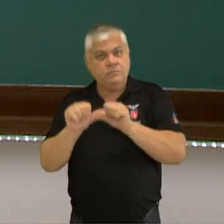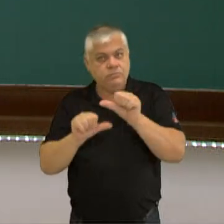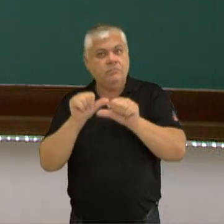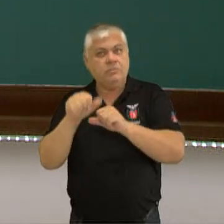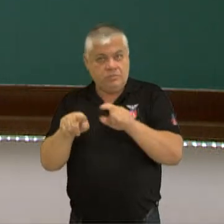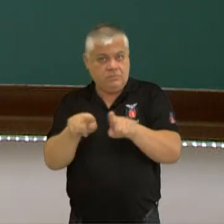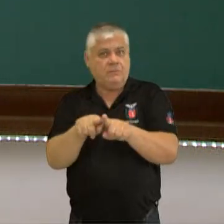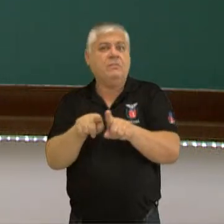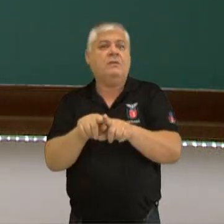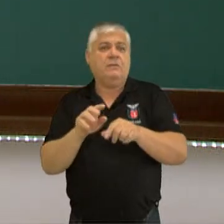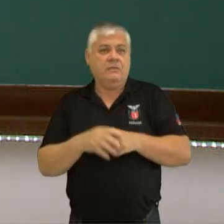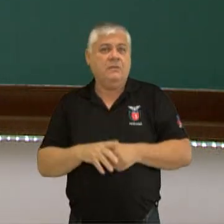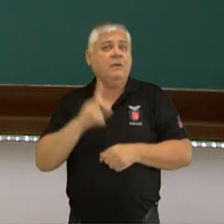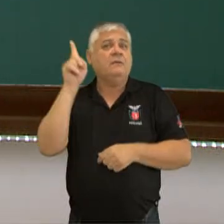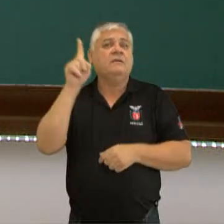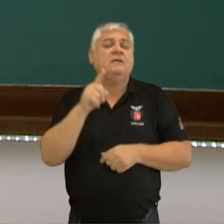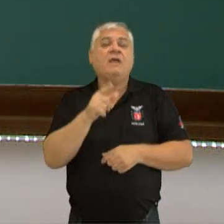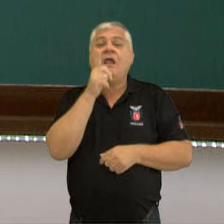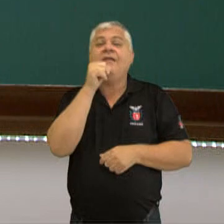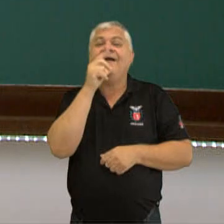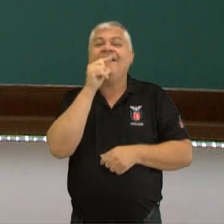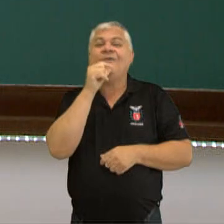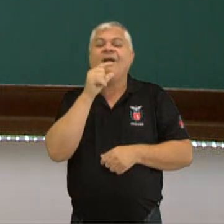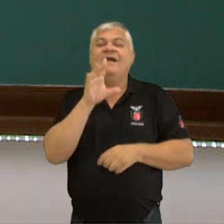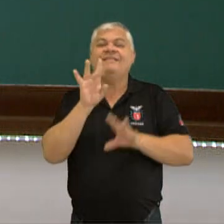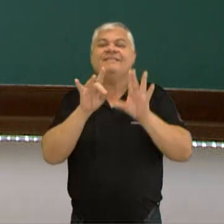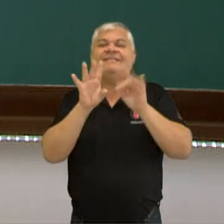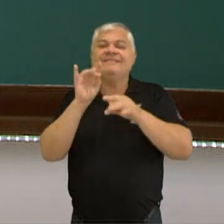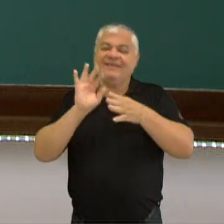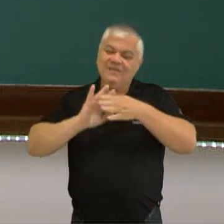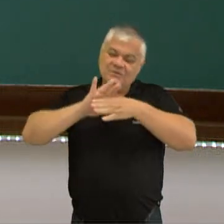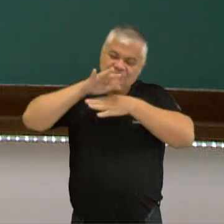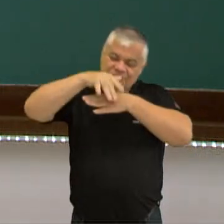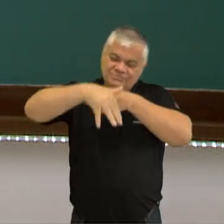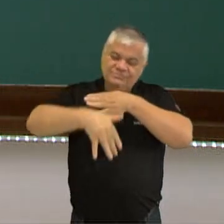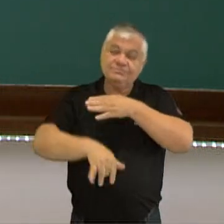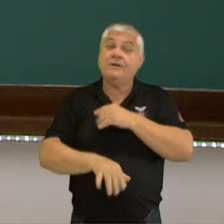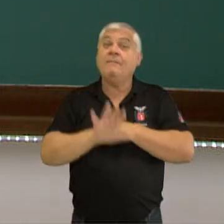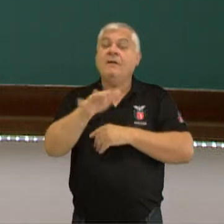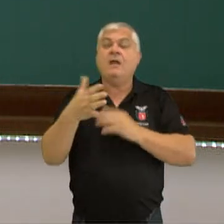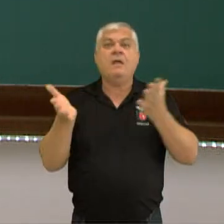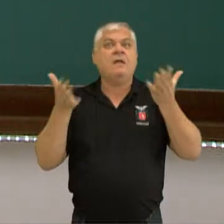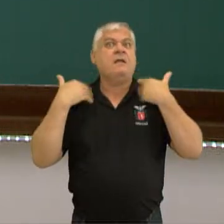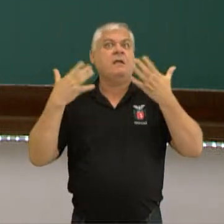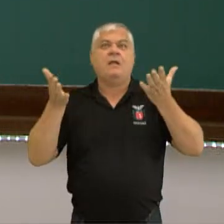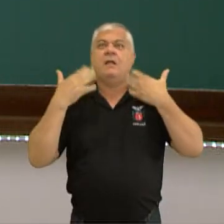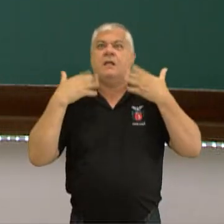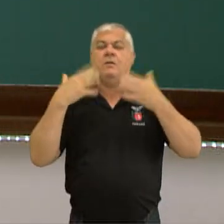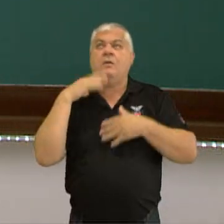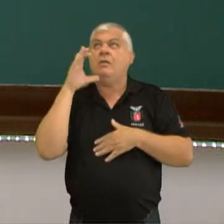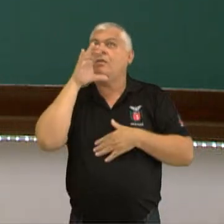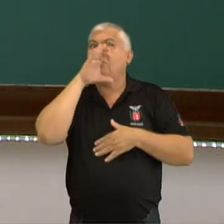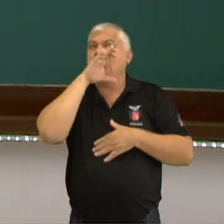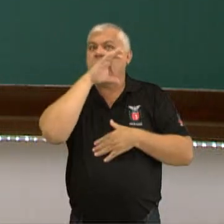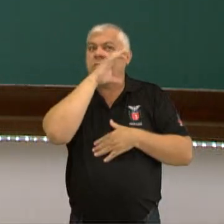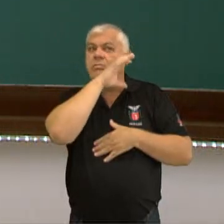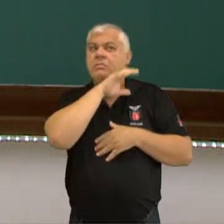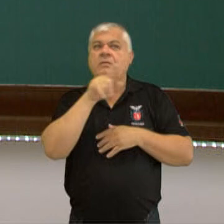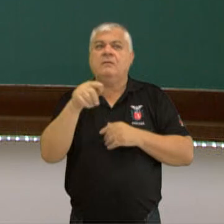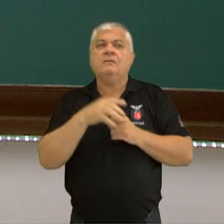por mudanças. Aqui ela está no estado líquido. Mas pode ser que num calor muito forte, né, num verão, por